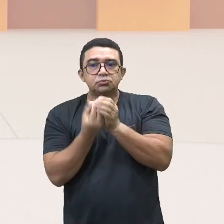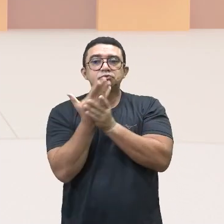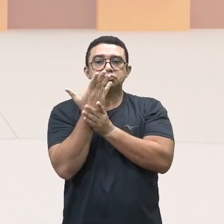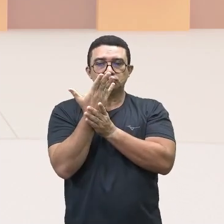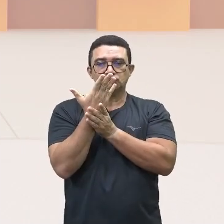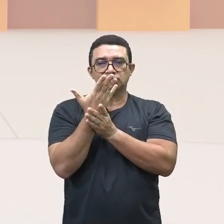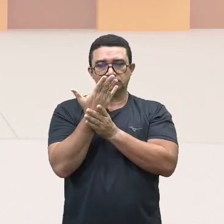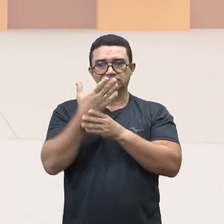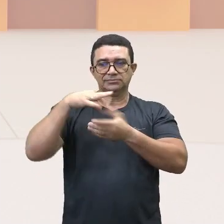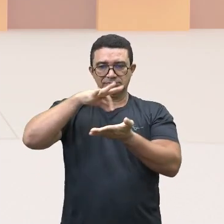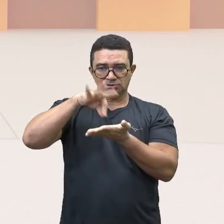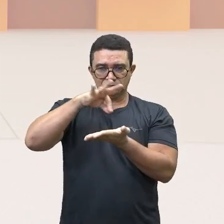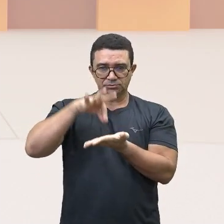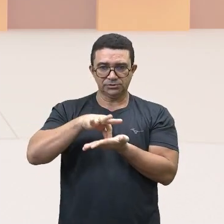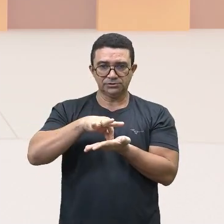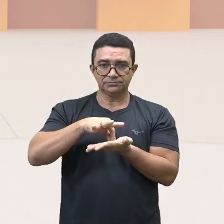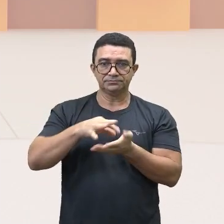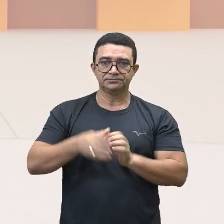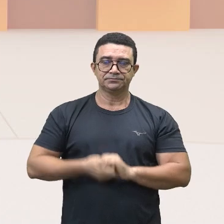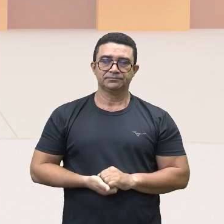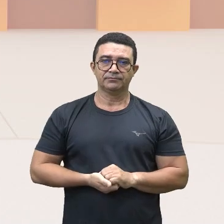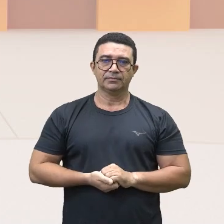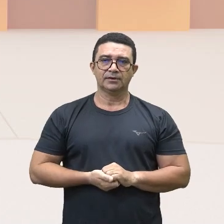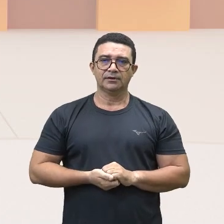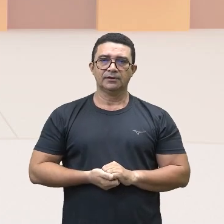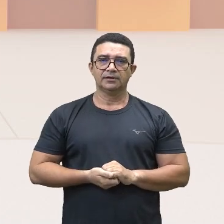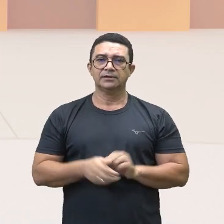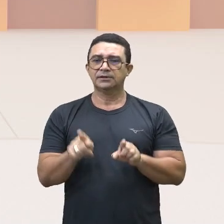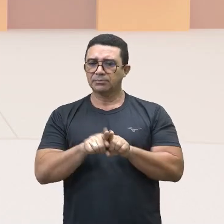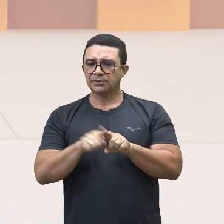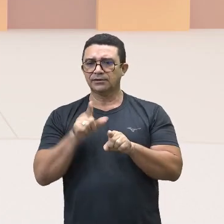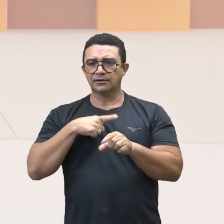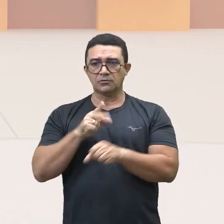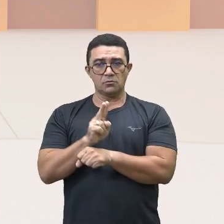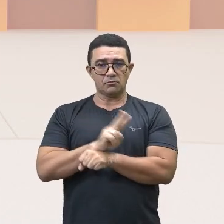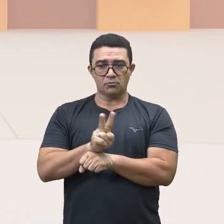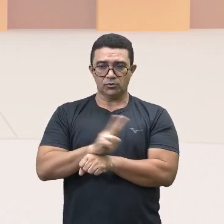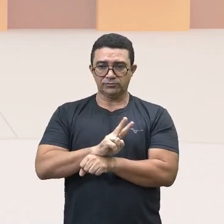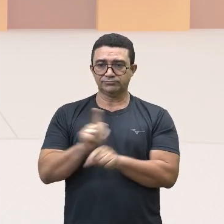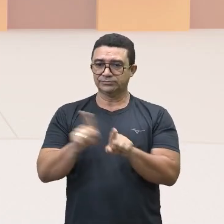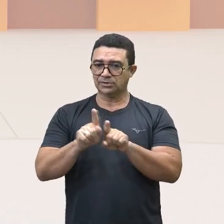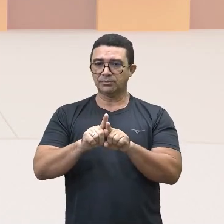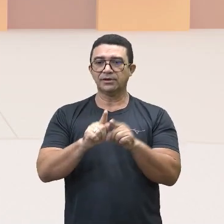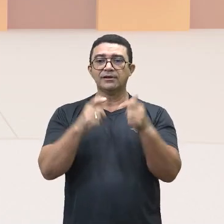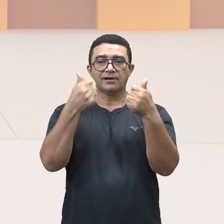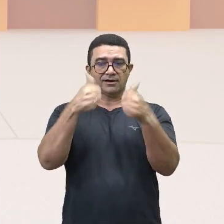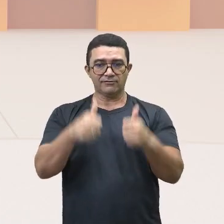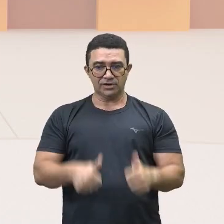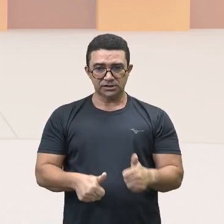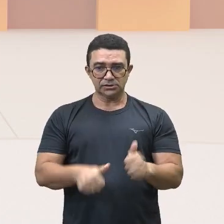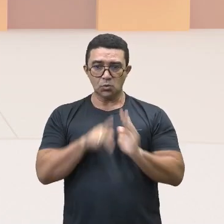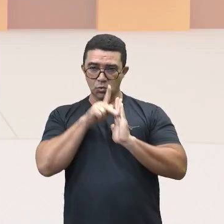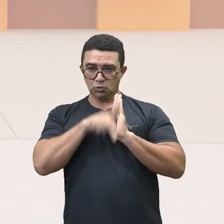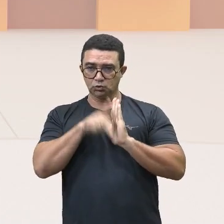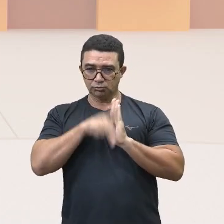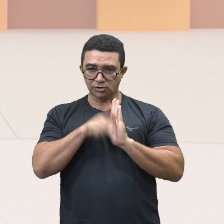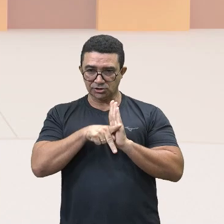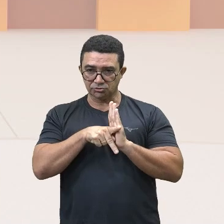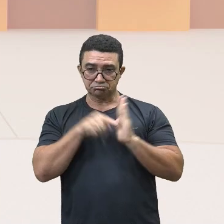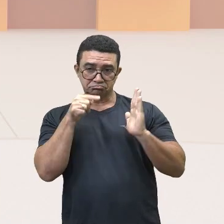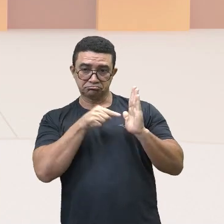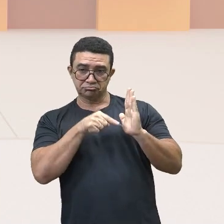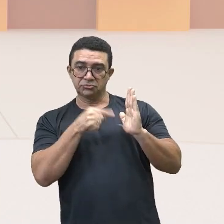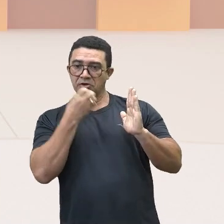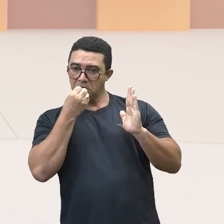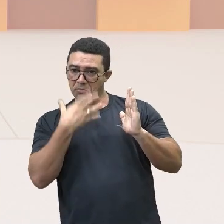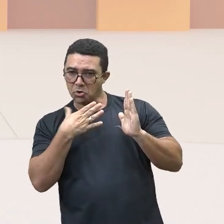em prática, não é isso? E depois tem o quê? O monitoramento e a avaliação, para ver se realmente isso está dando certo, se esse